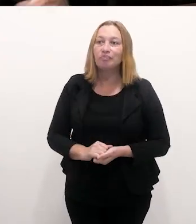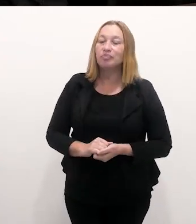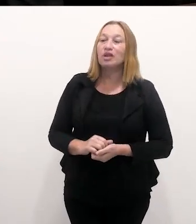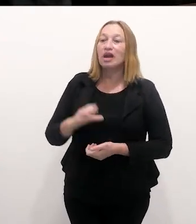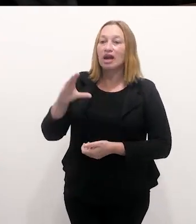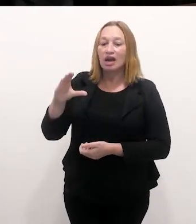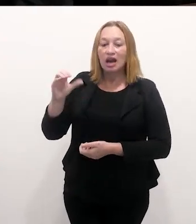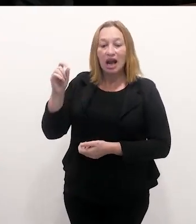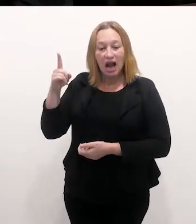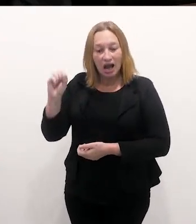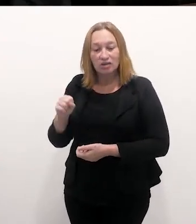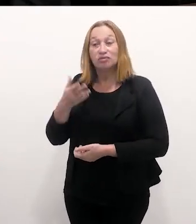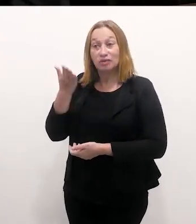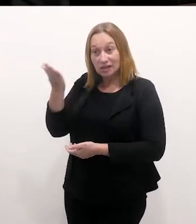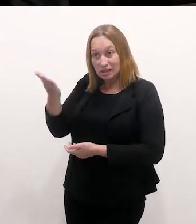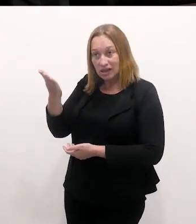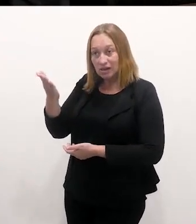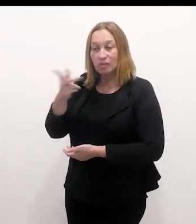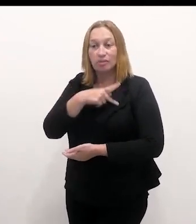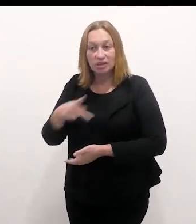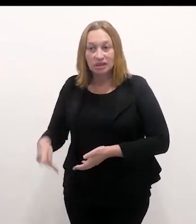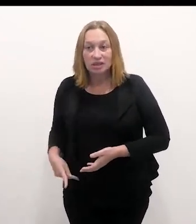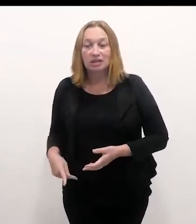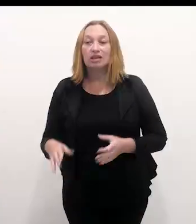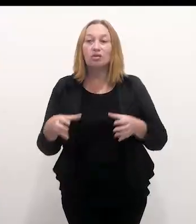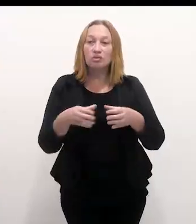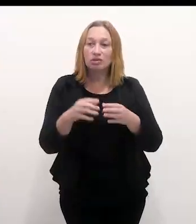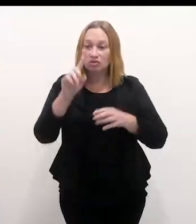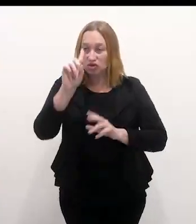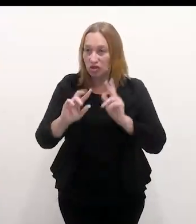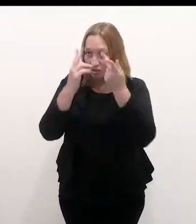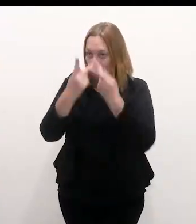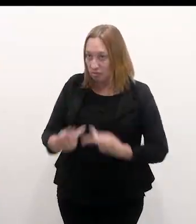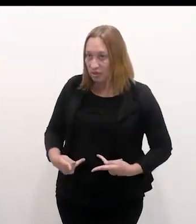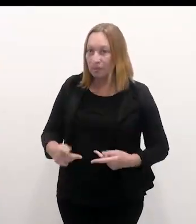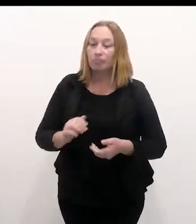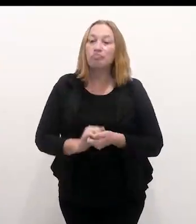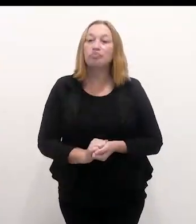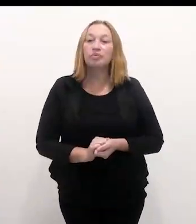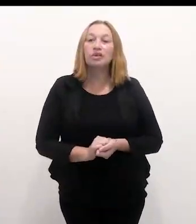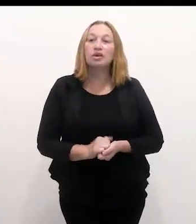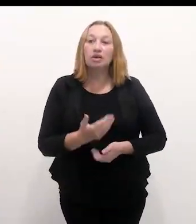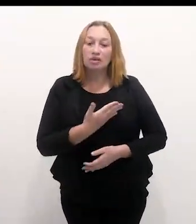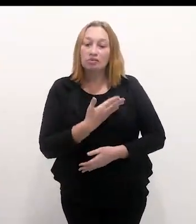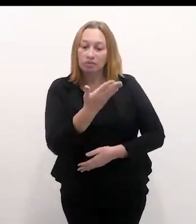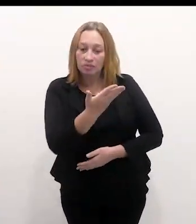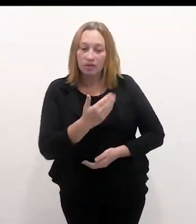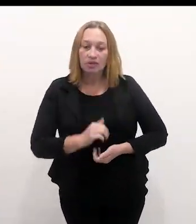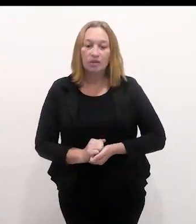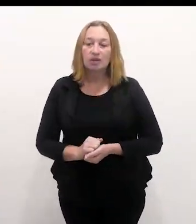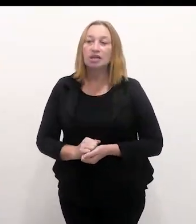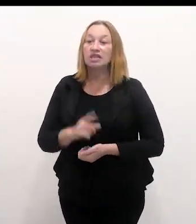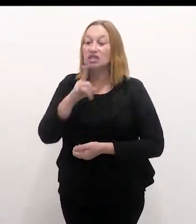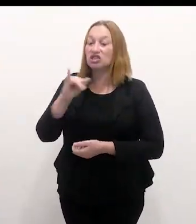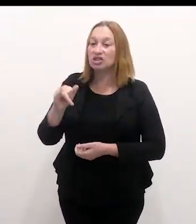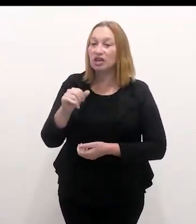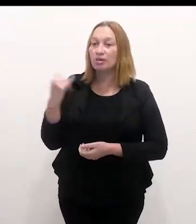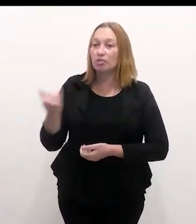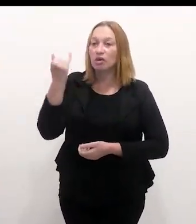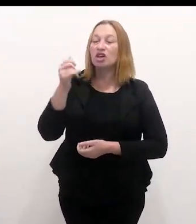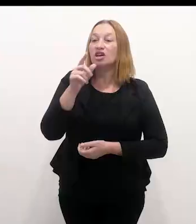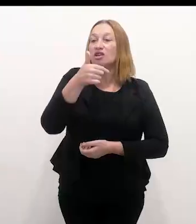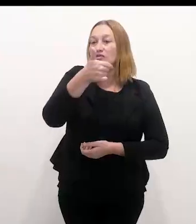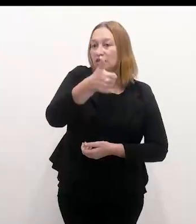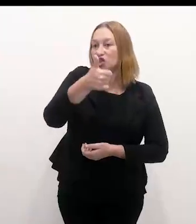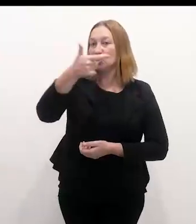e você, Carlos, como presidente da Comissão de Direito Humano, professor Busanello. Essa data é muito importante, 21